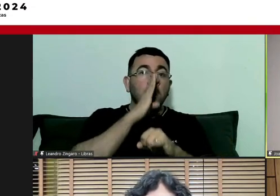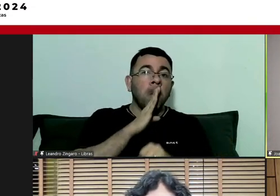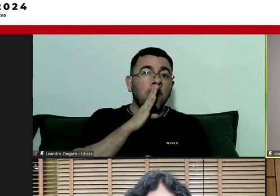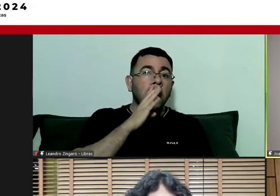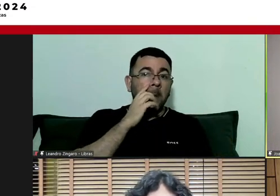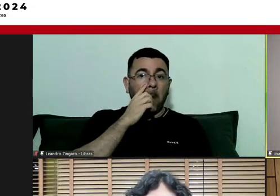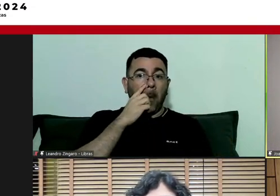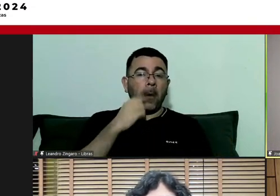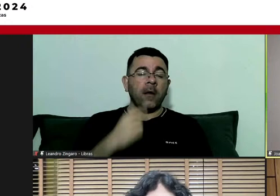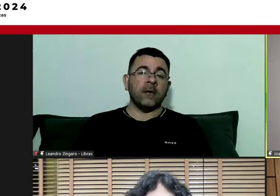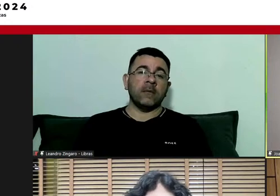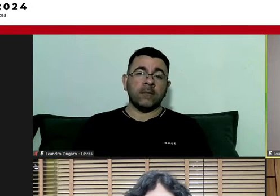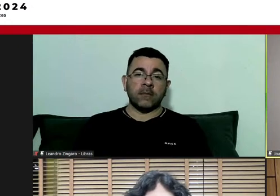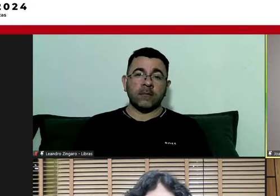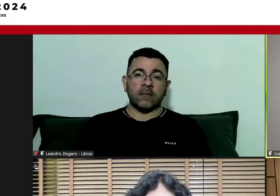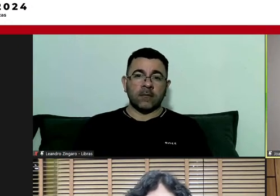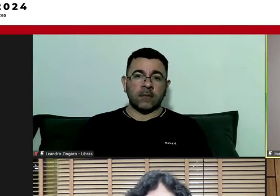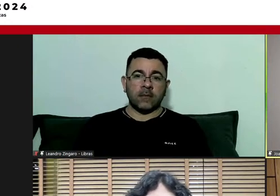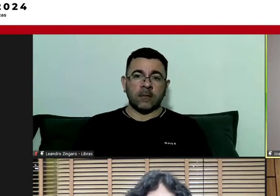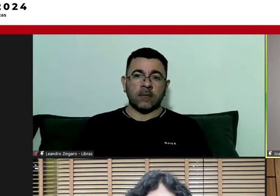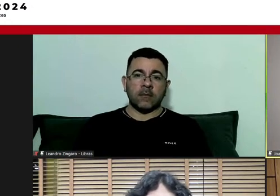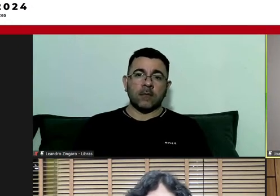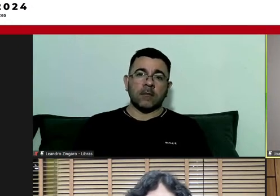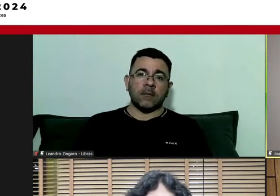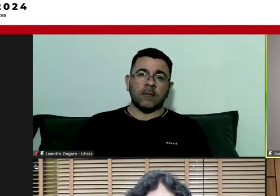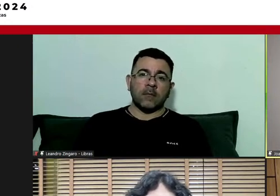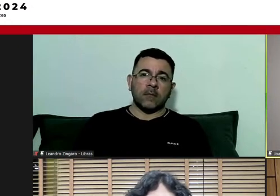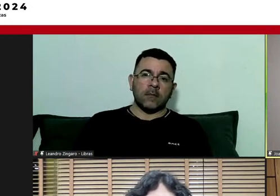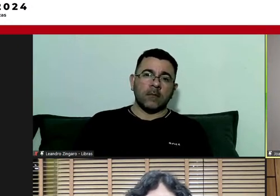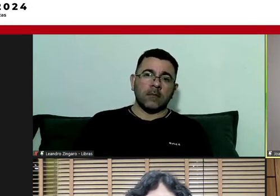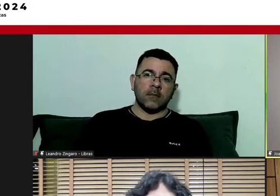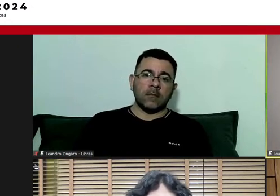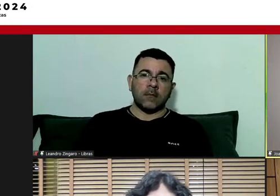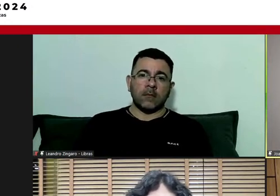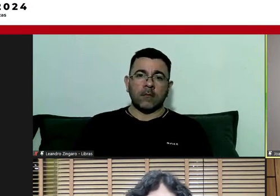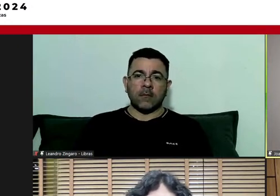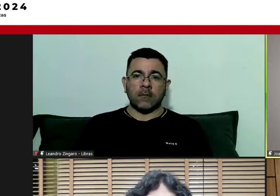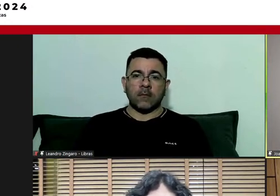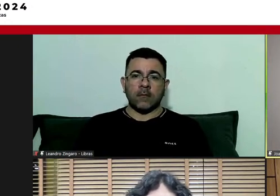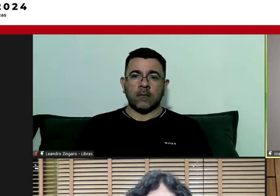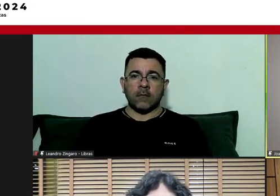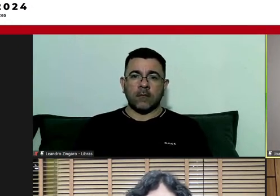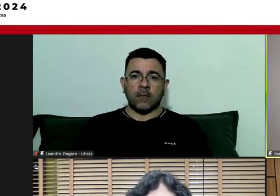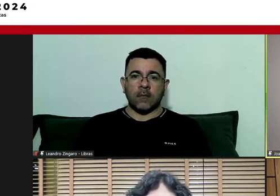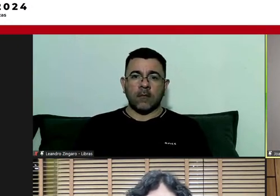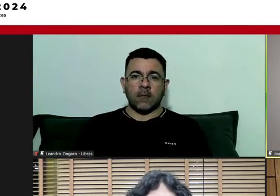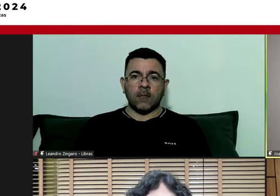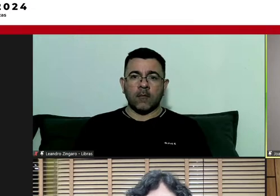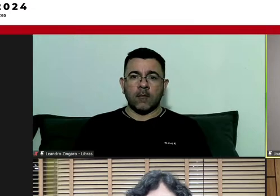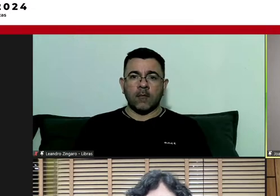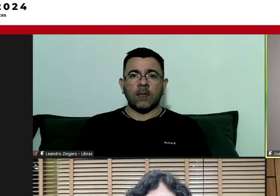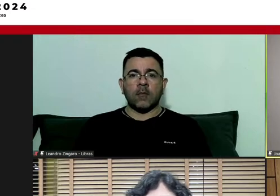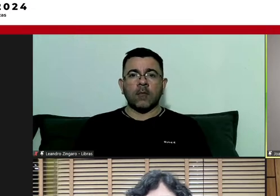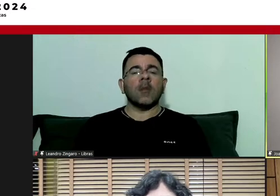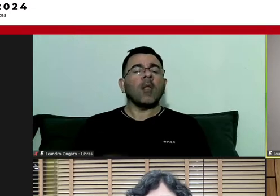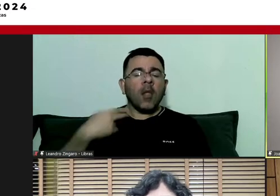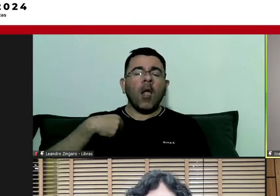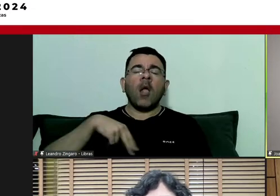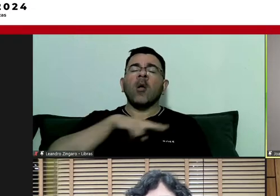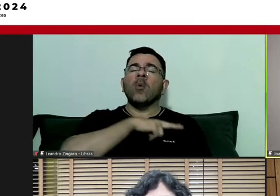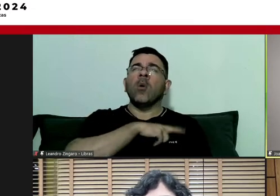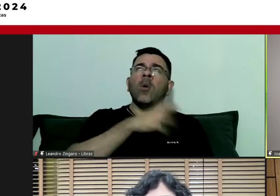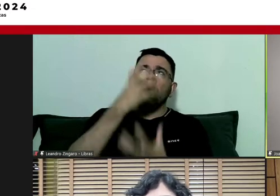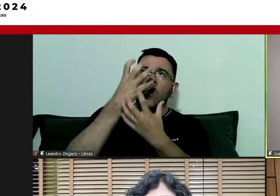um wi-fi gratuito e uma câmara de segurança bancado pelo privado e aberto ao público Então a gente tem essa busca pelo